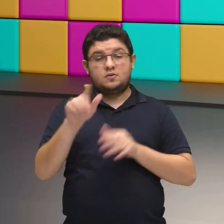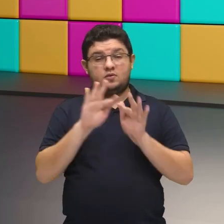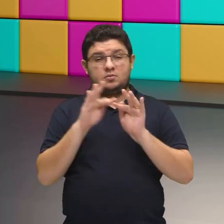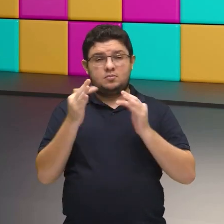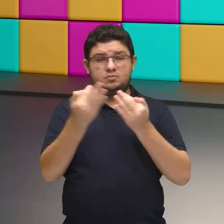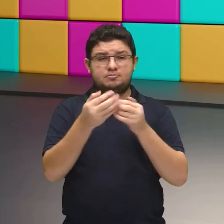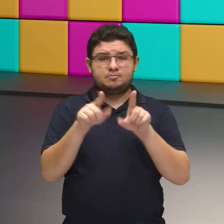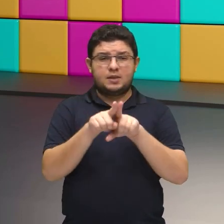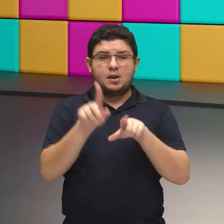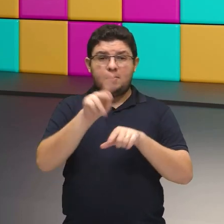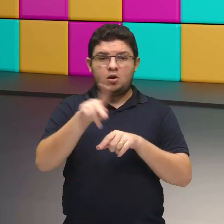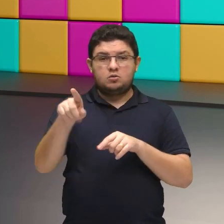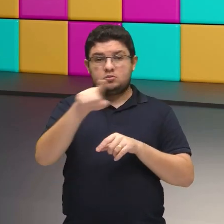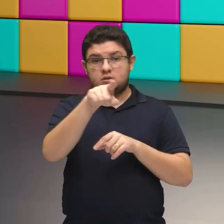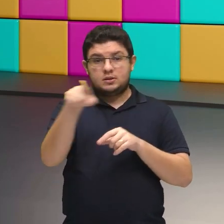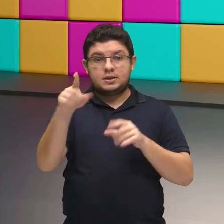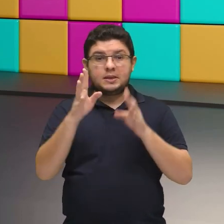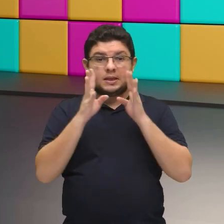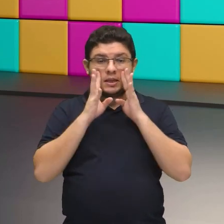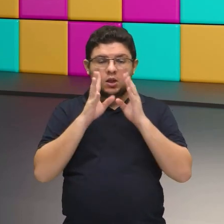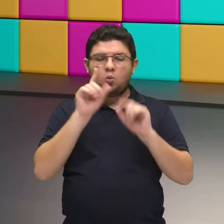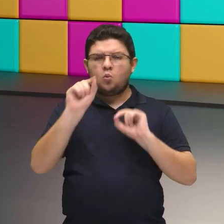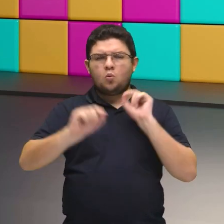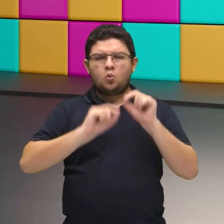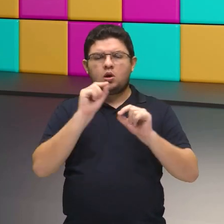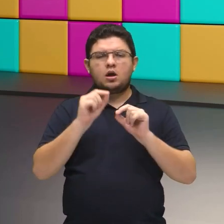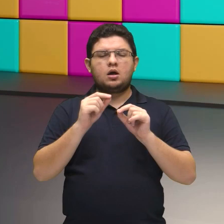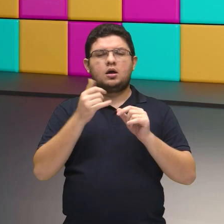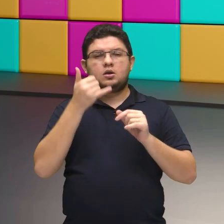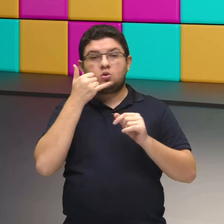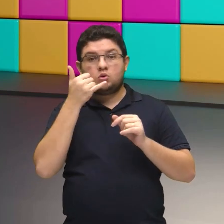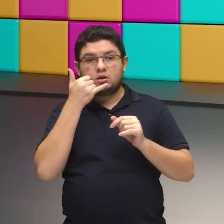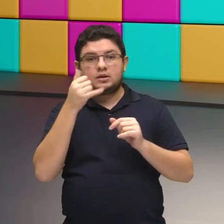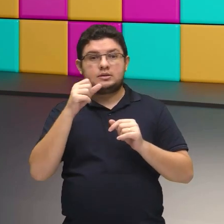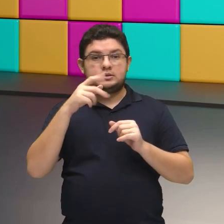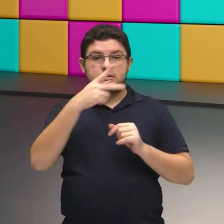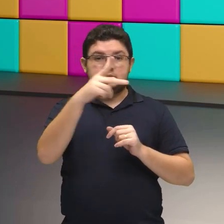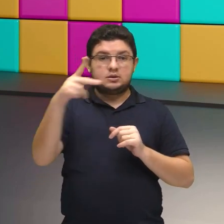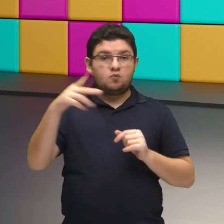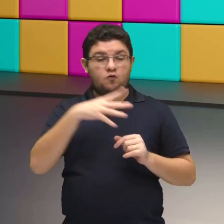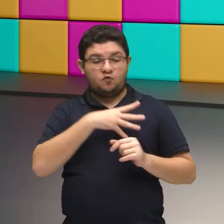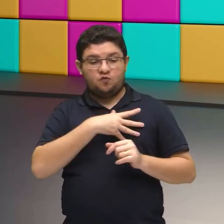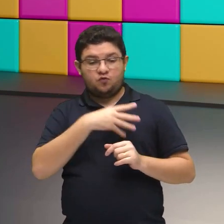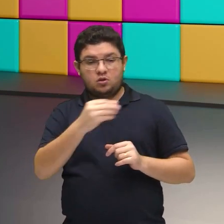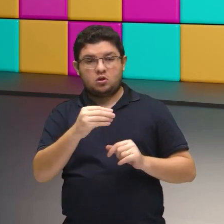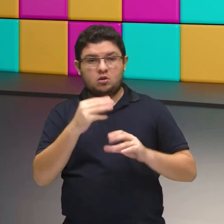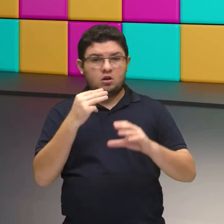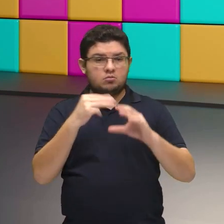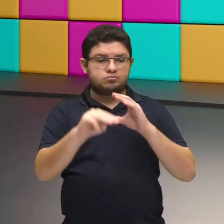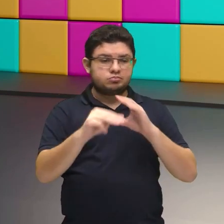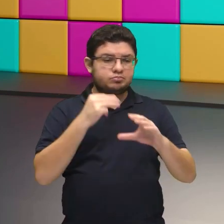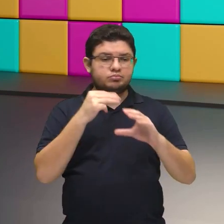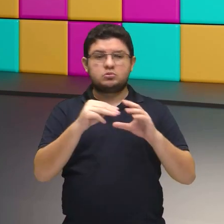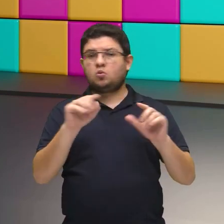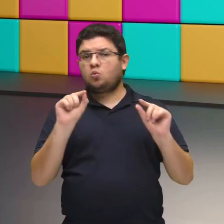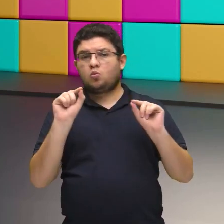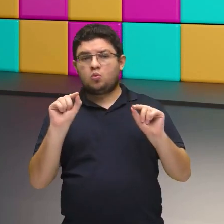celulares. O que seu filho está recebendo, o que ele está enviando. Esse cyberbullying é algo que na